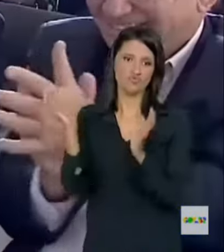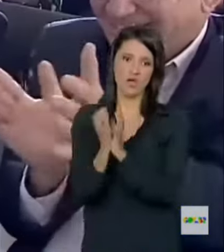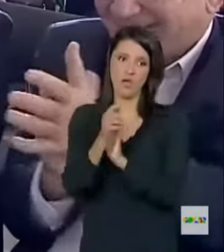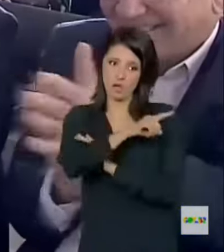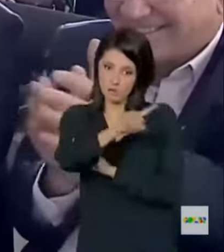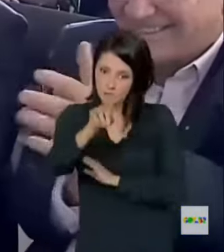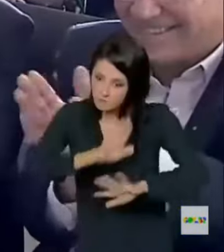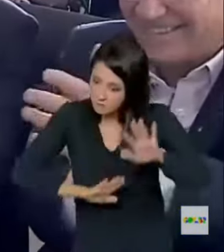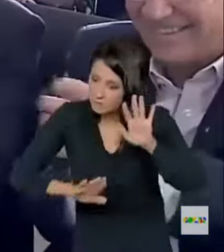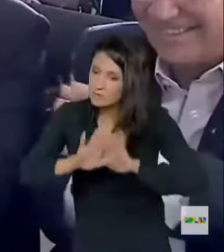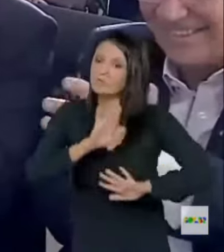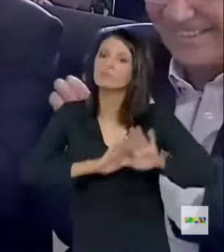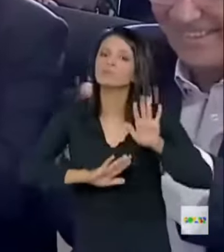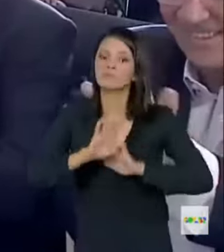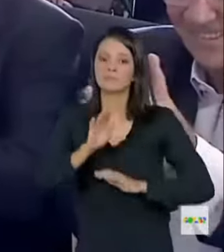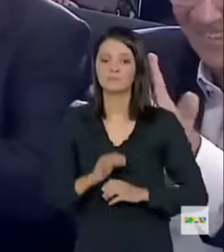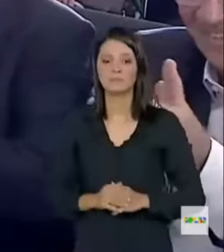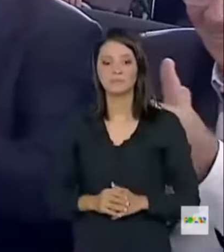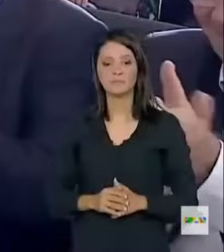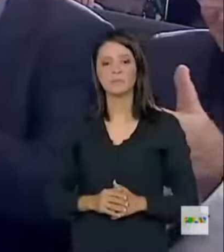cuidado.